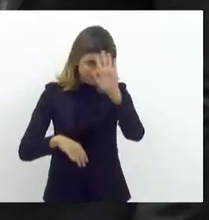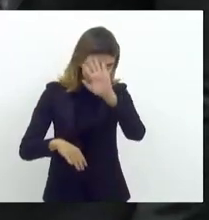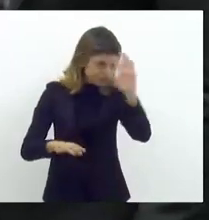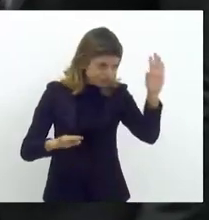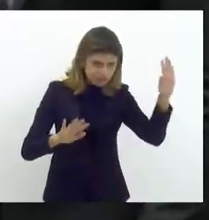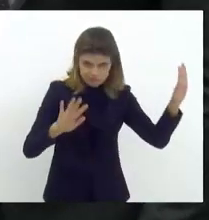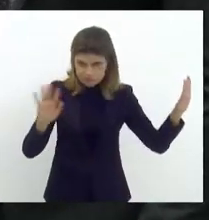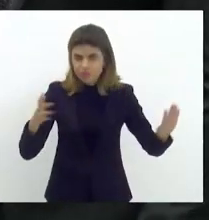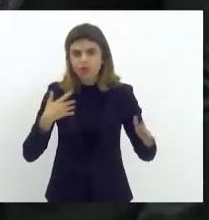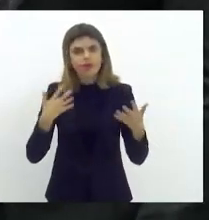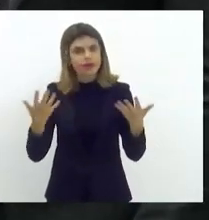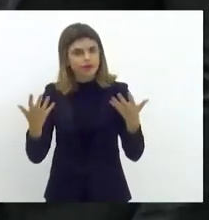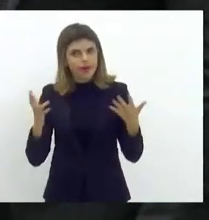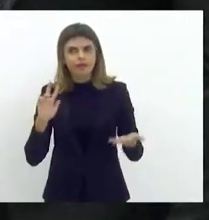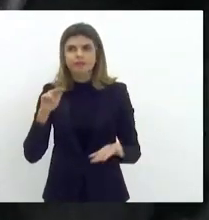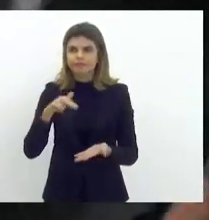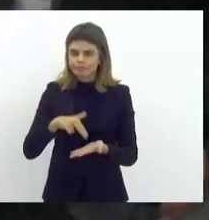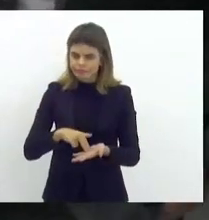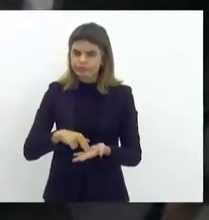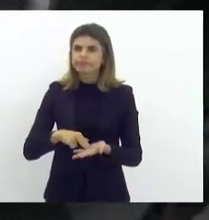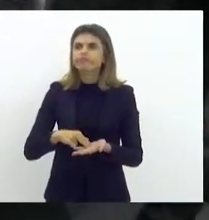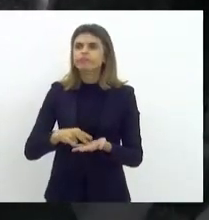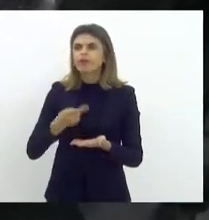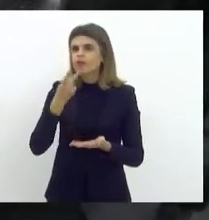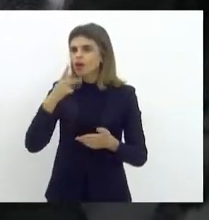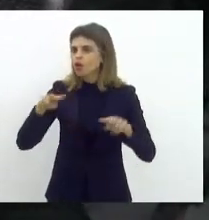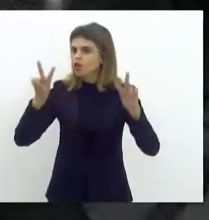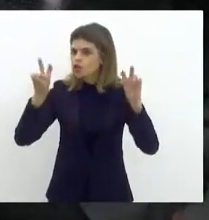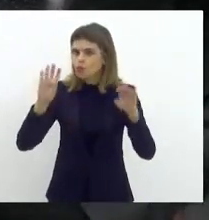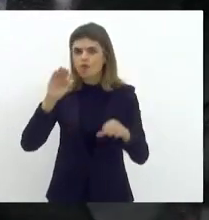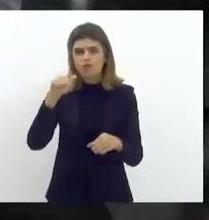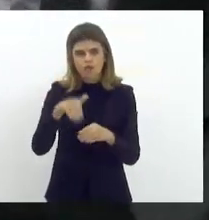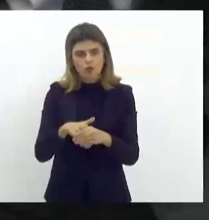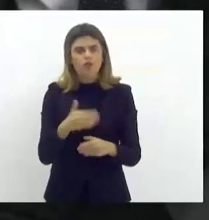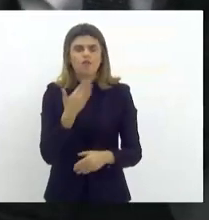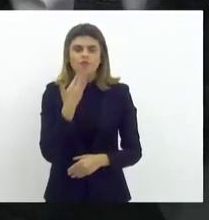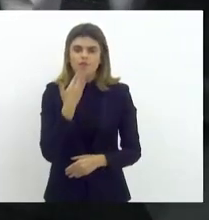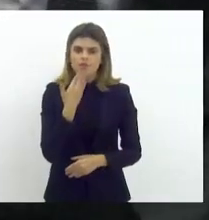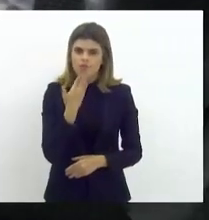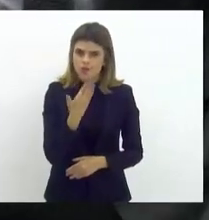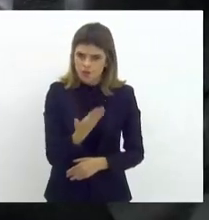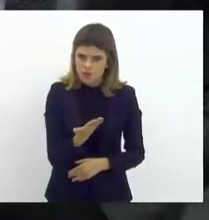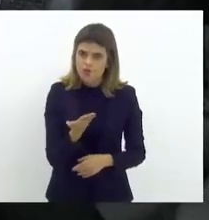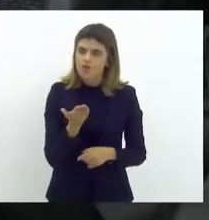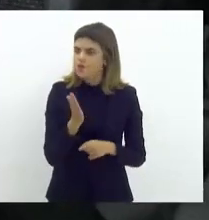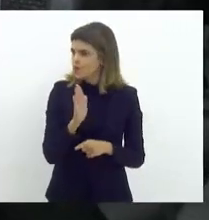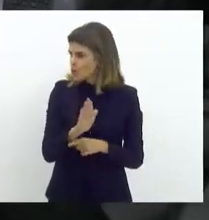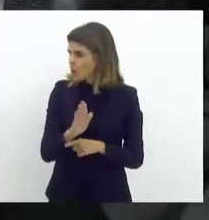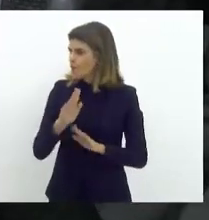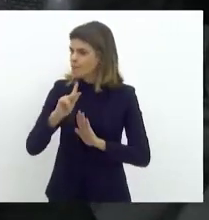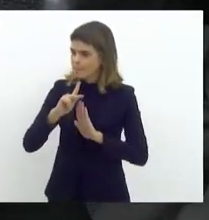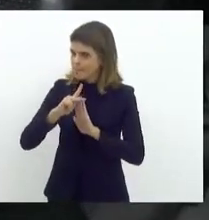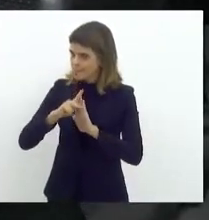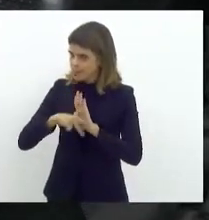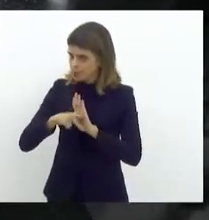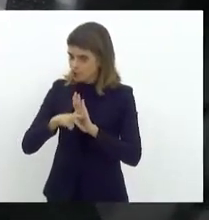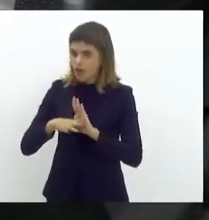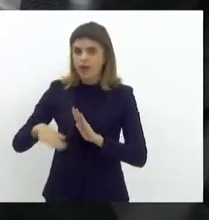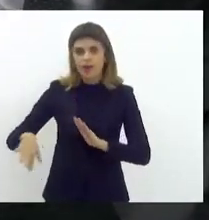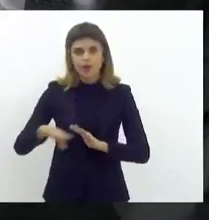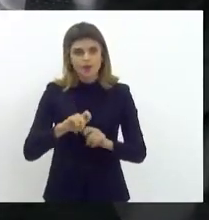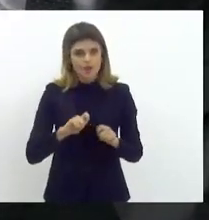aqui a nossa declaração de voto o nosso voto favorável ao projeto do executivo